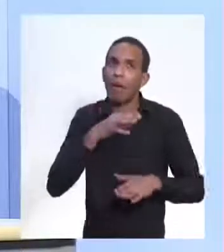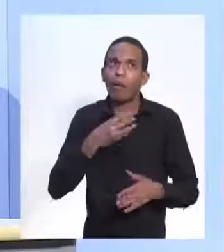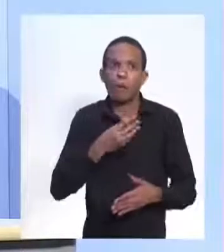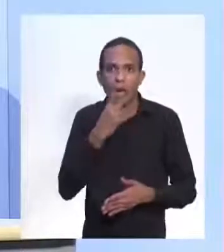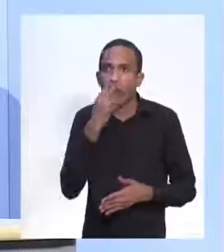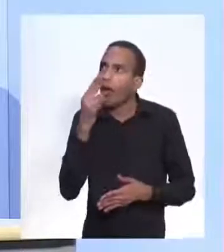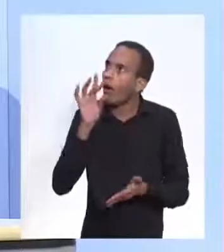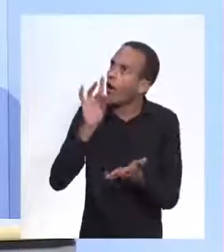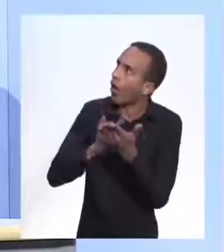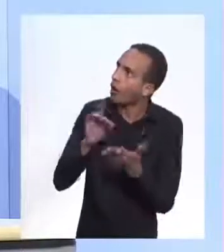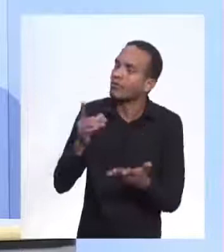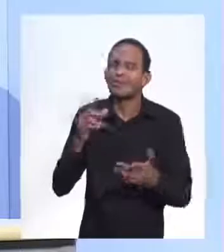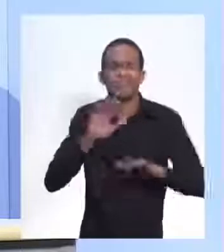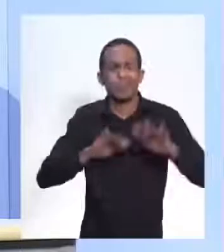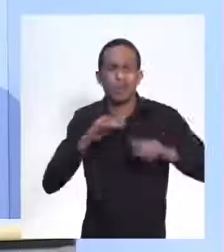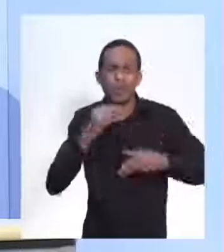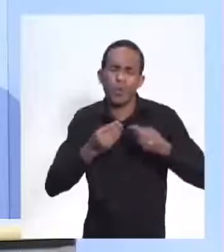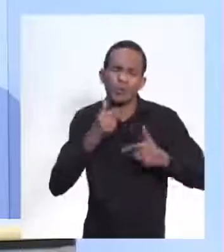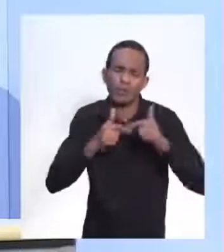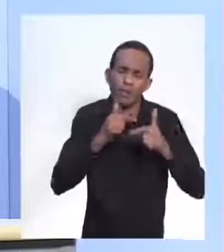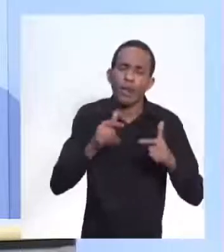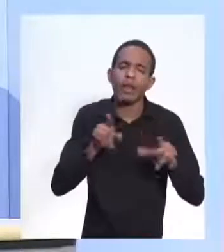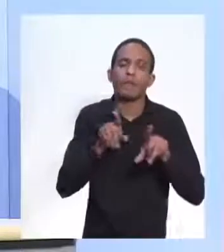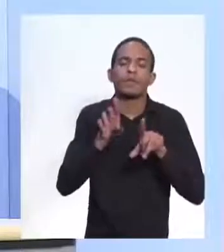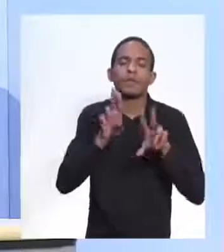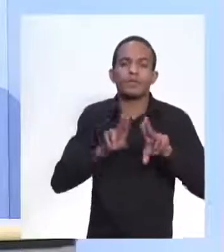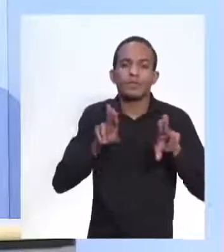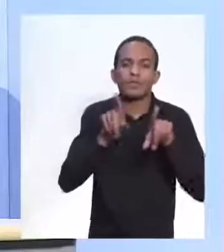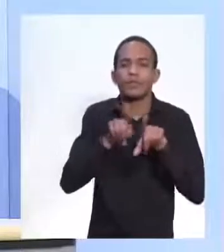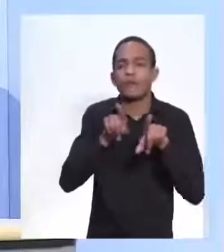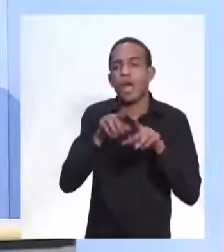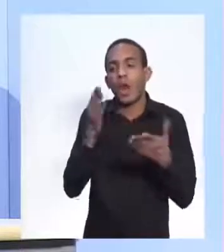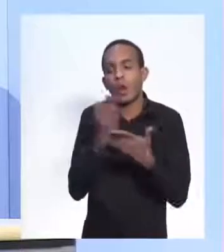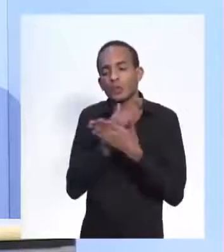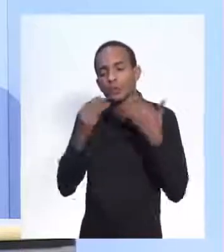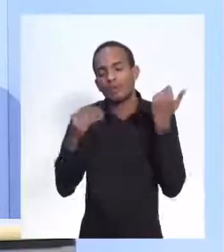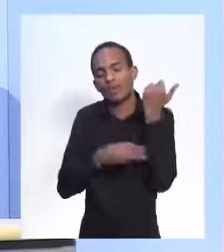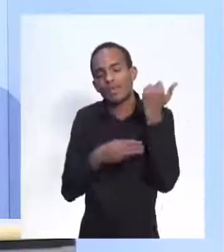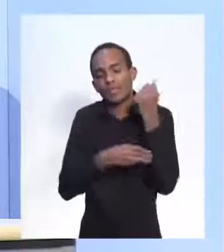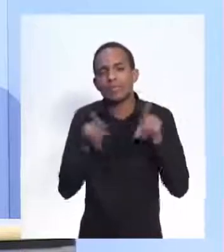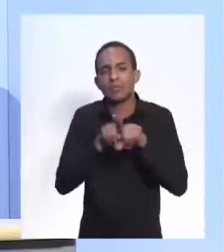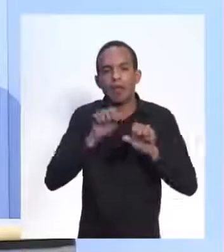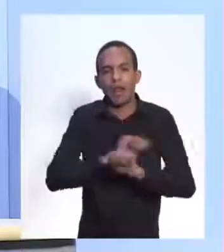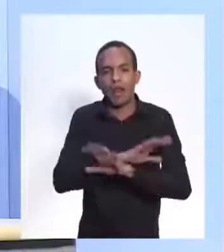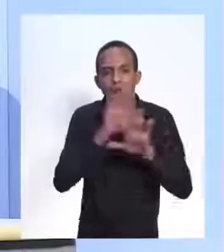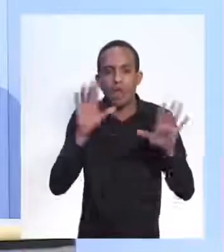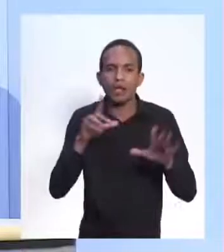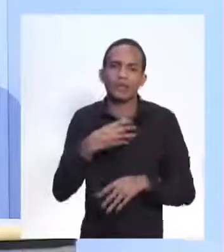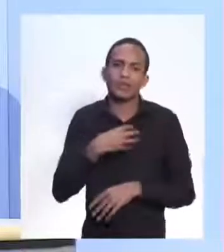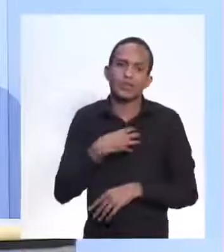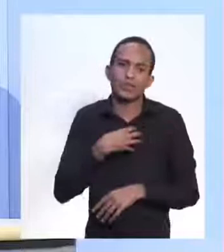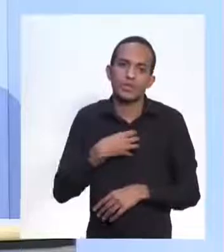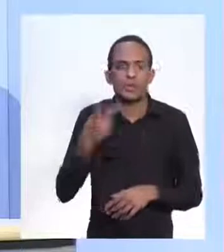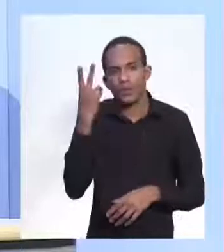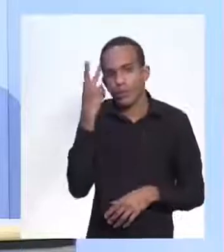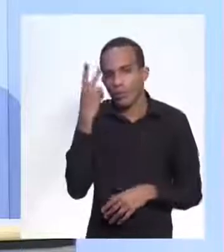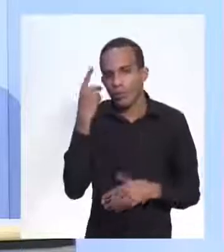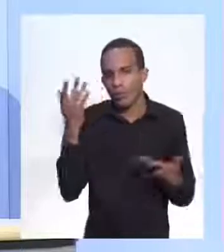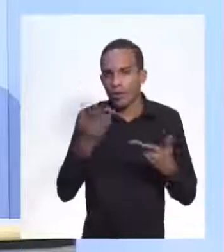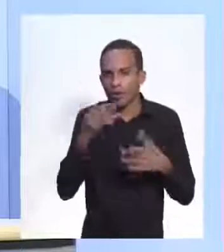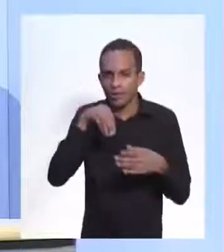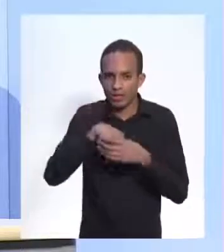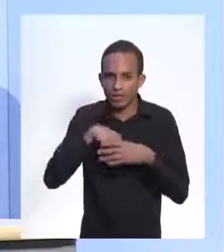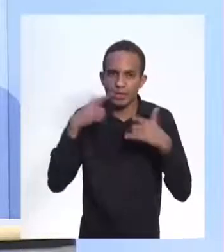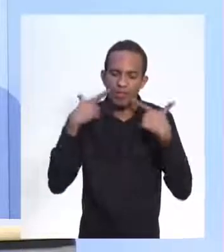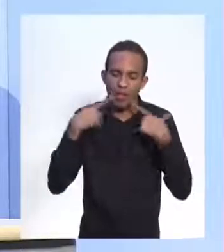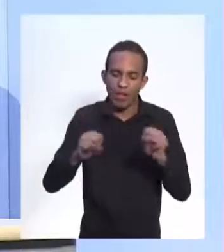como você vai trabalhar esse isopor. Também tem alguns cenários feitos de madeira. E, claro, né, o mais tradicional, o mais comum dentro